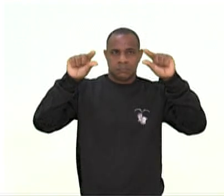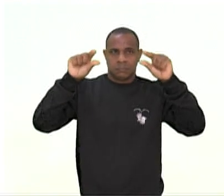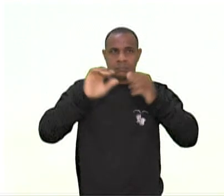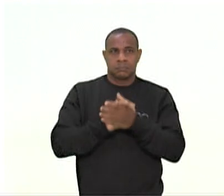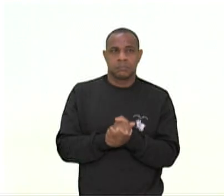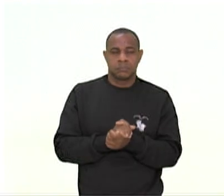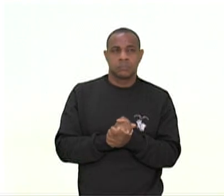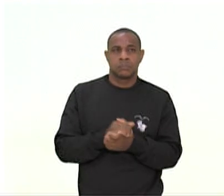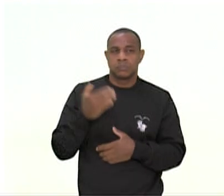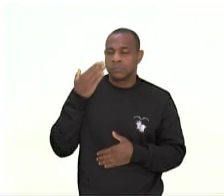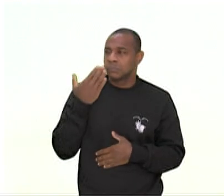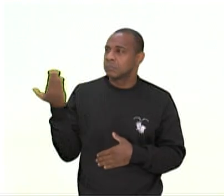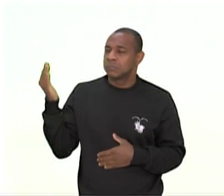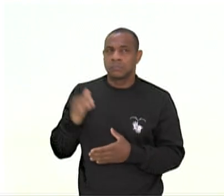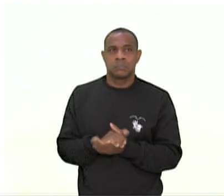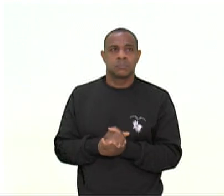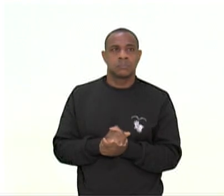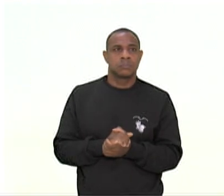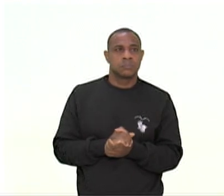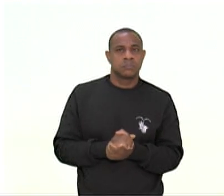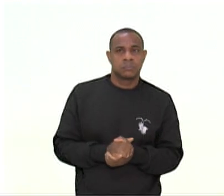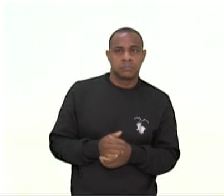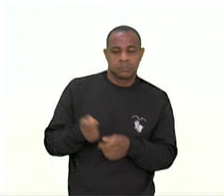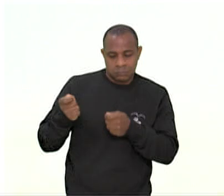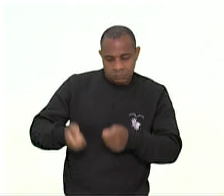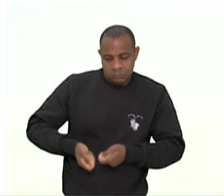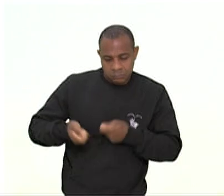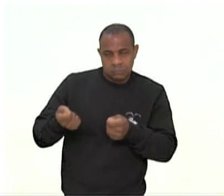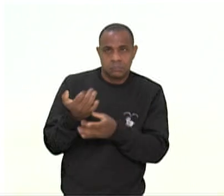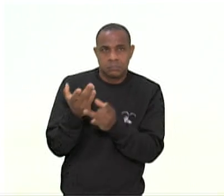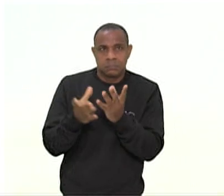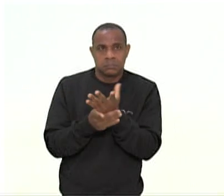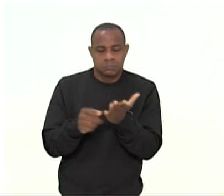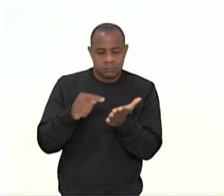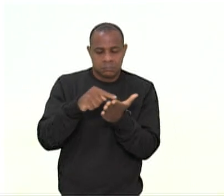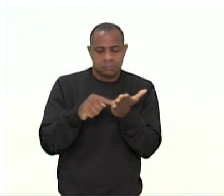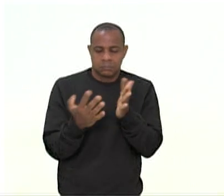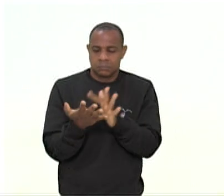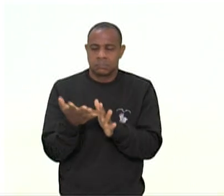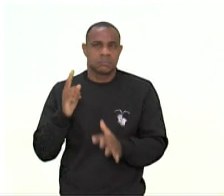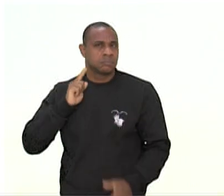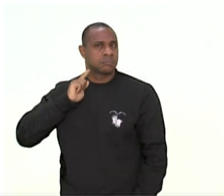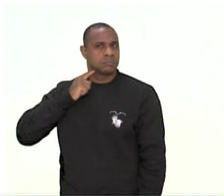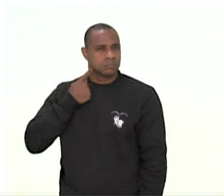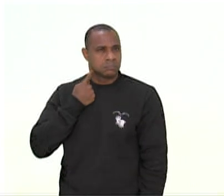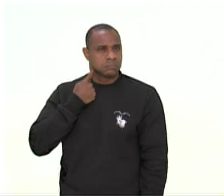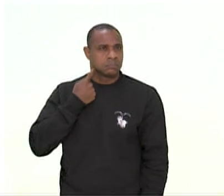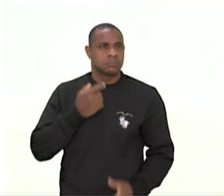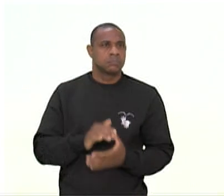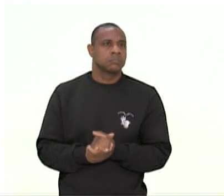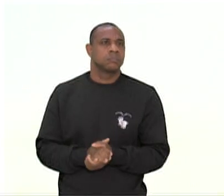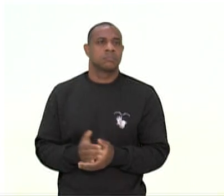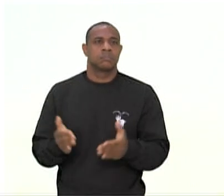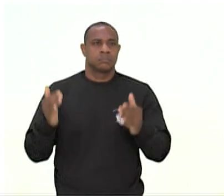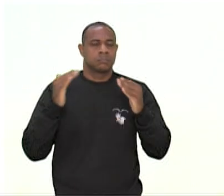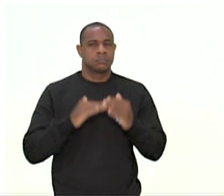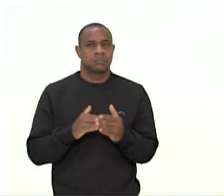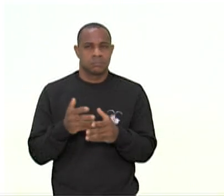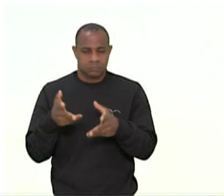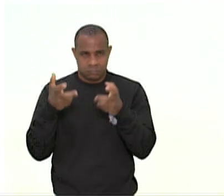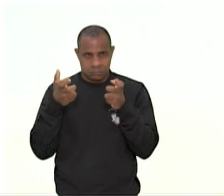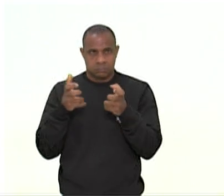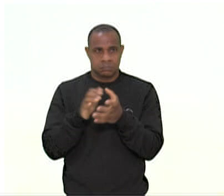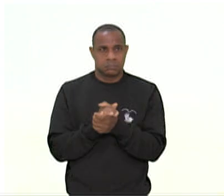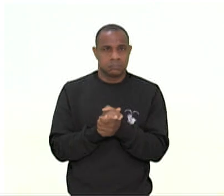teatrais, né? Com a enxada nas mãos, calosas e sujas. Preste atenção aqui,